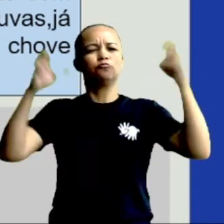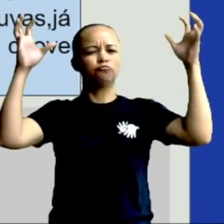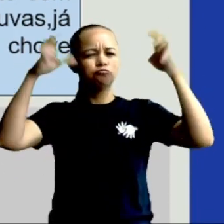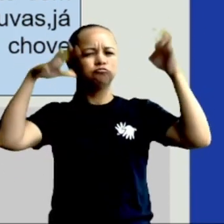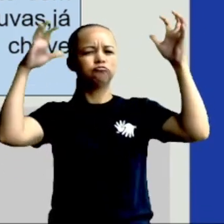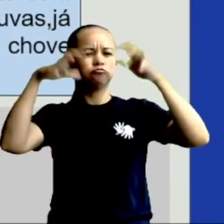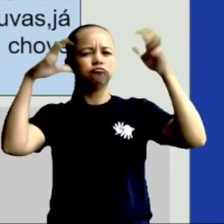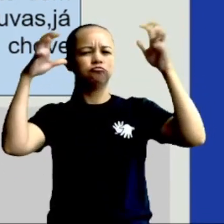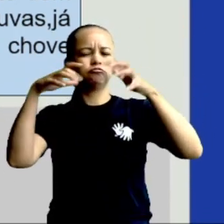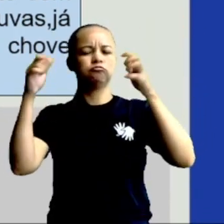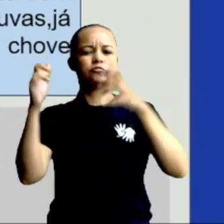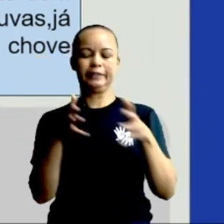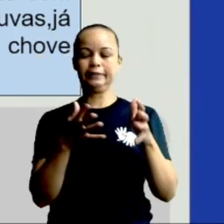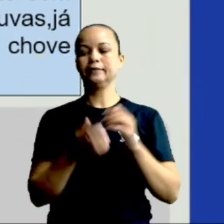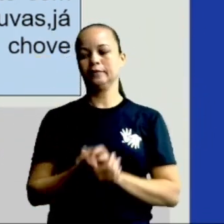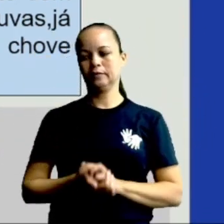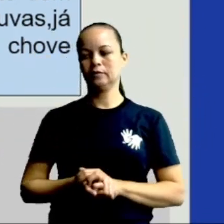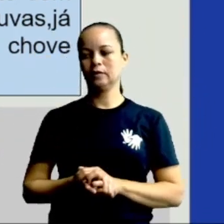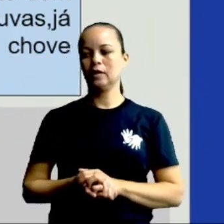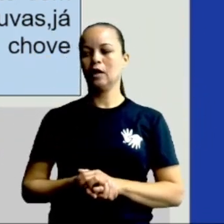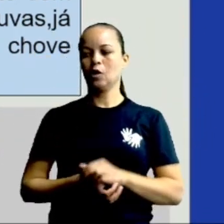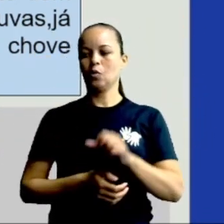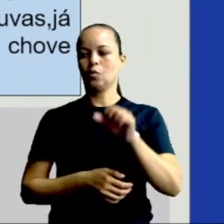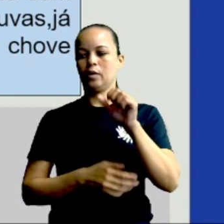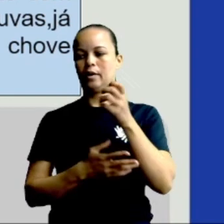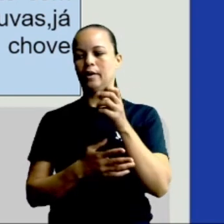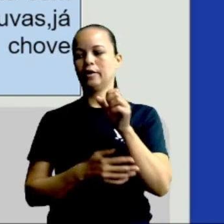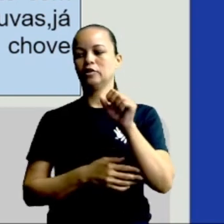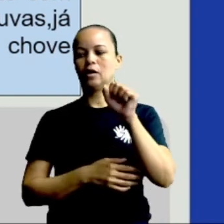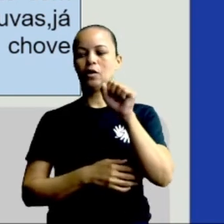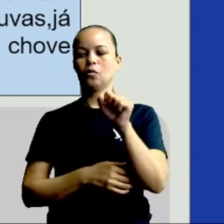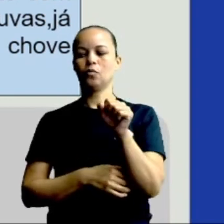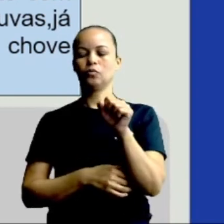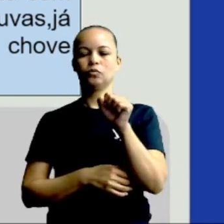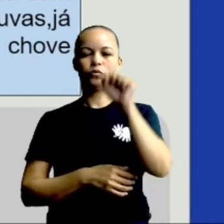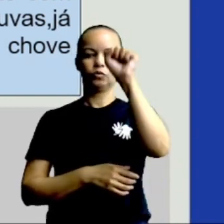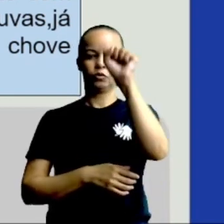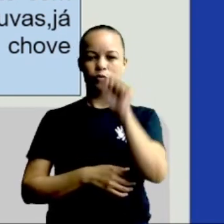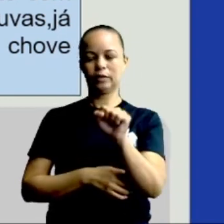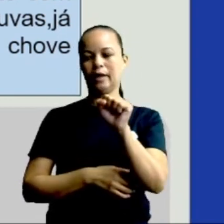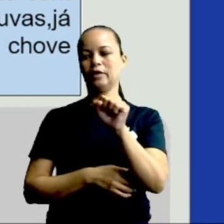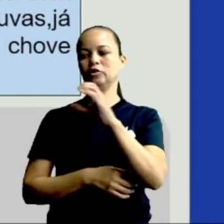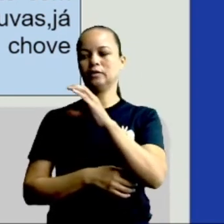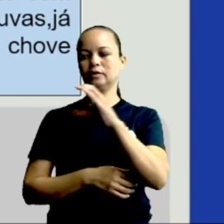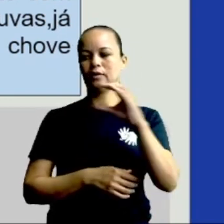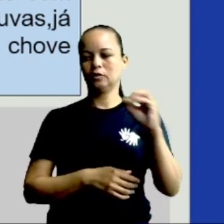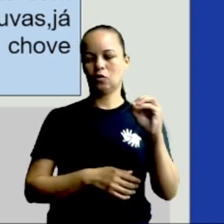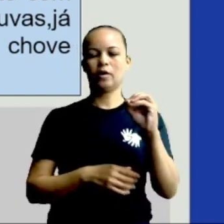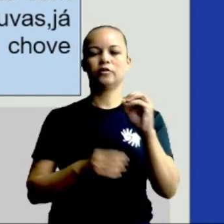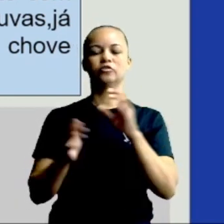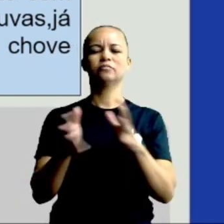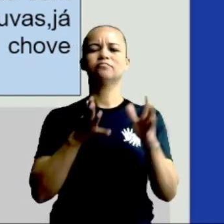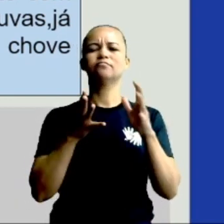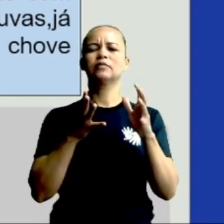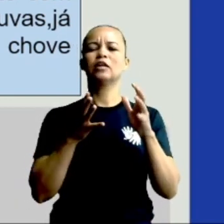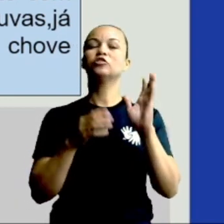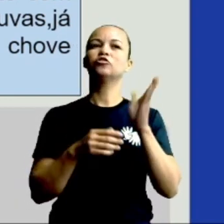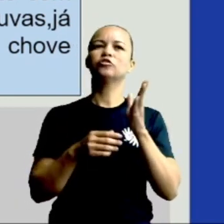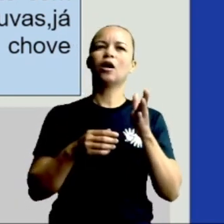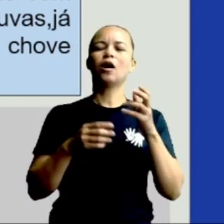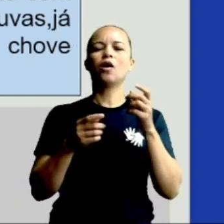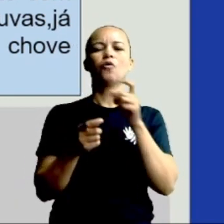muito. Região Sudeste e Centro-Oeste. Nessas regiões o inverno é frio e com pouca chuva. Já o verão é